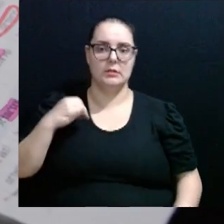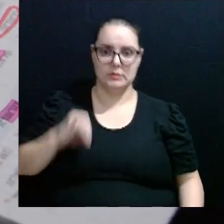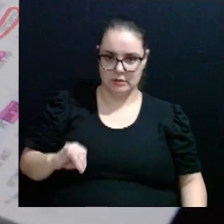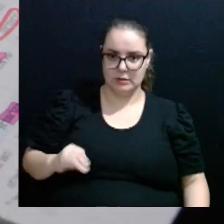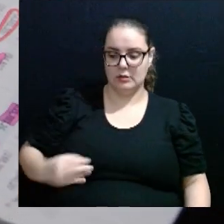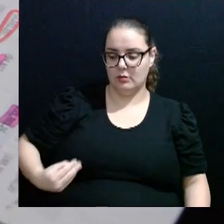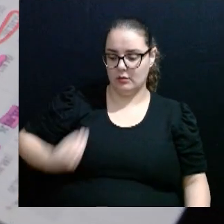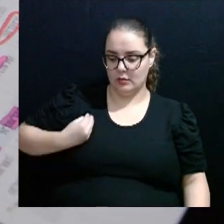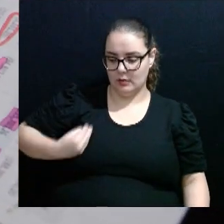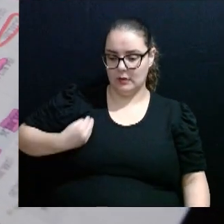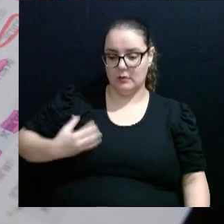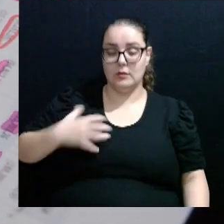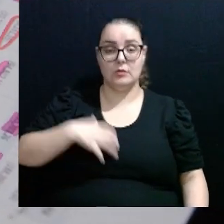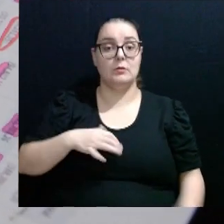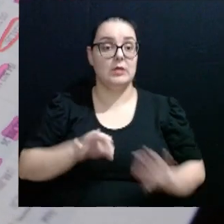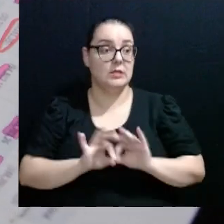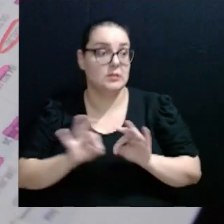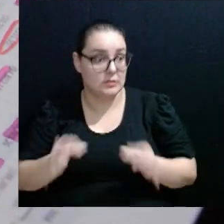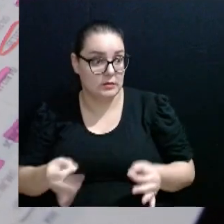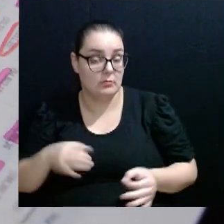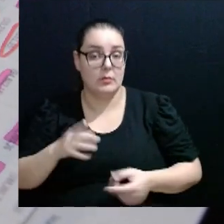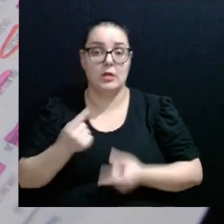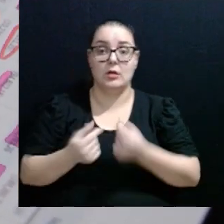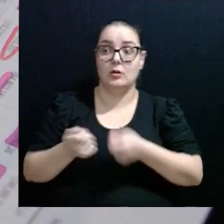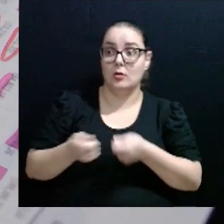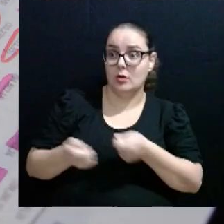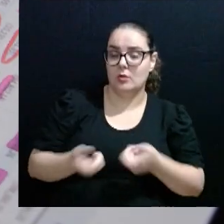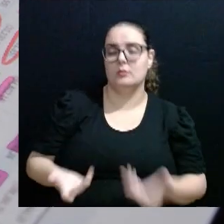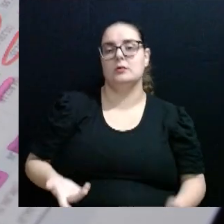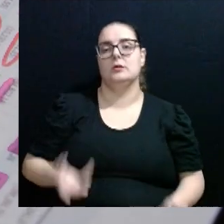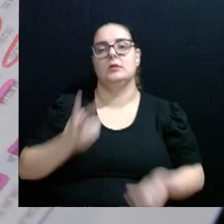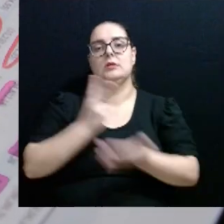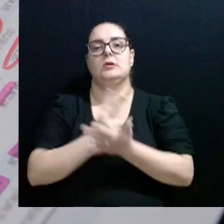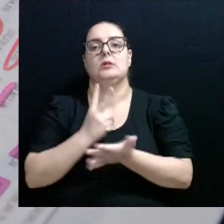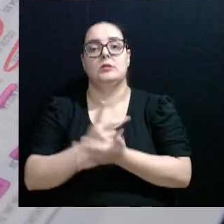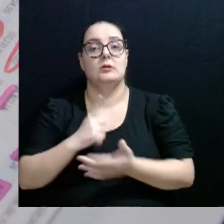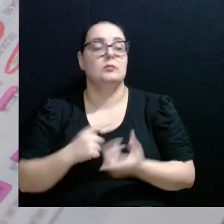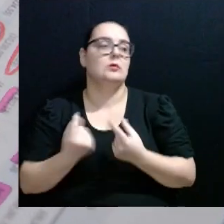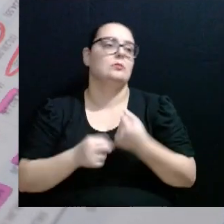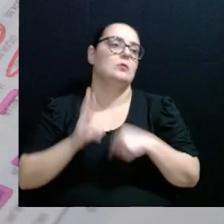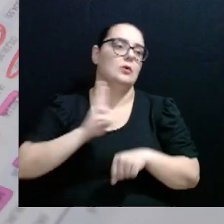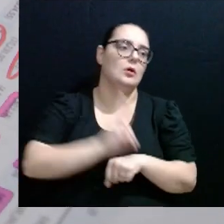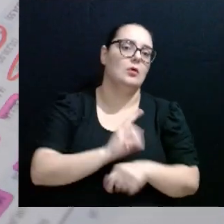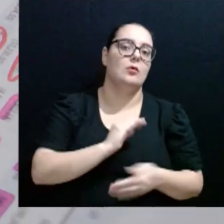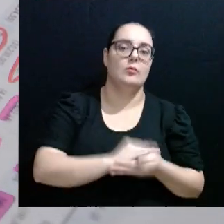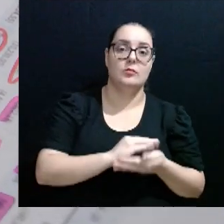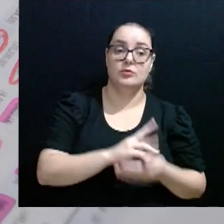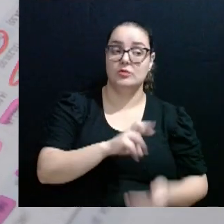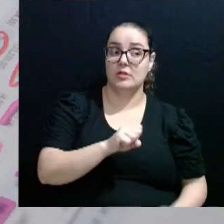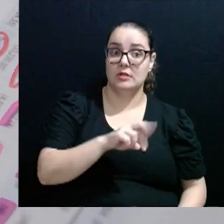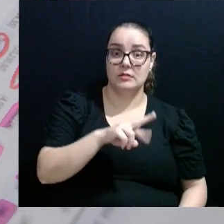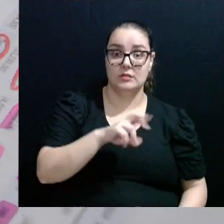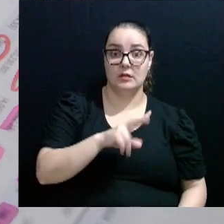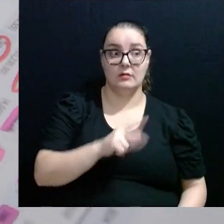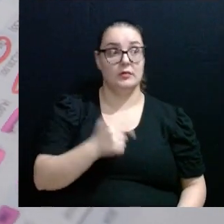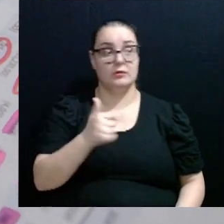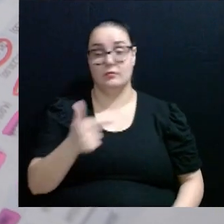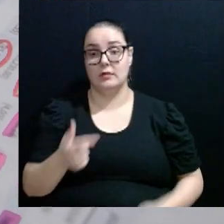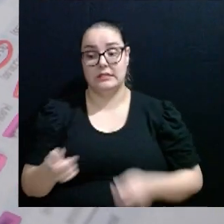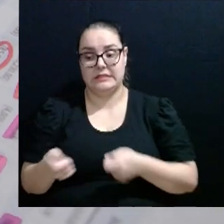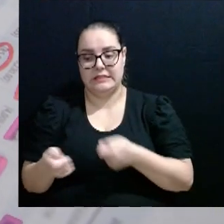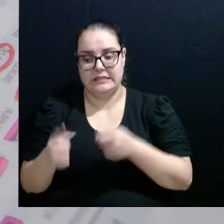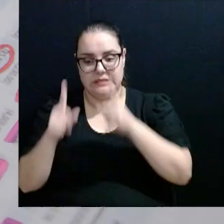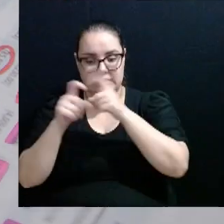forma mais simples, mais econômica, você sempre vai ter um recurso, vai ter um fundo de reserva, não vai ter um aperto, né? Porque a nossa